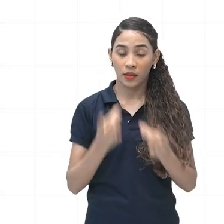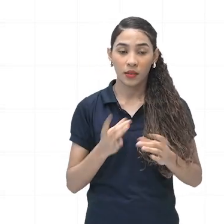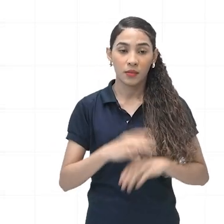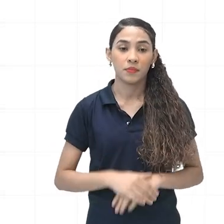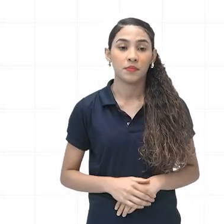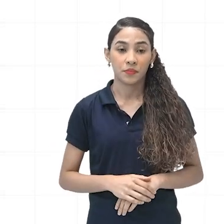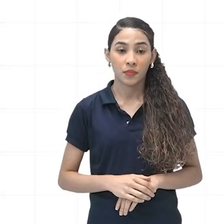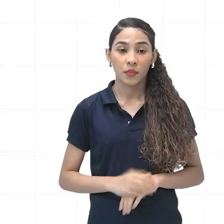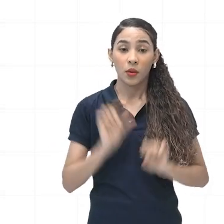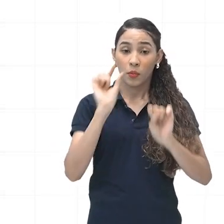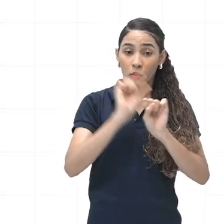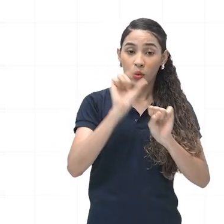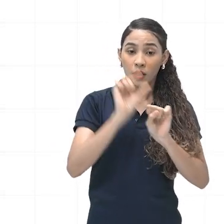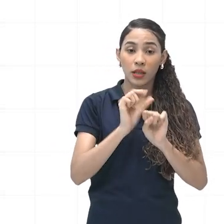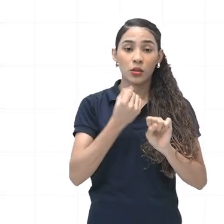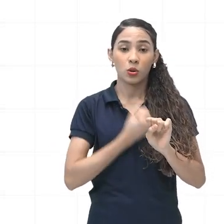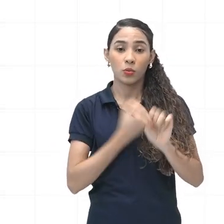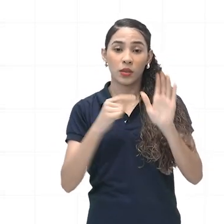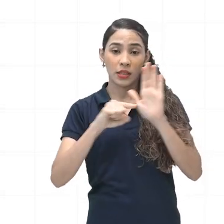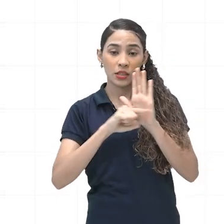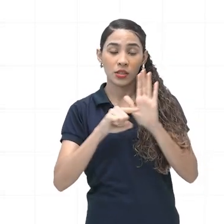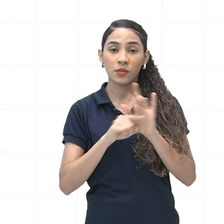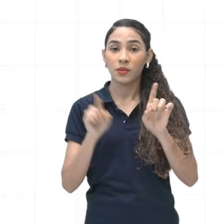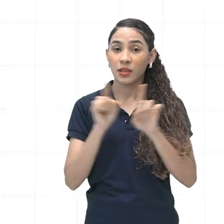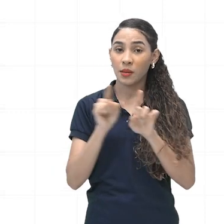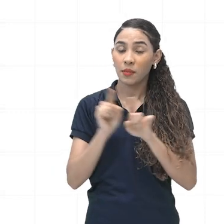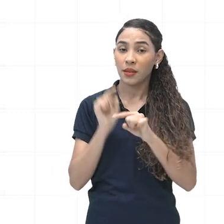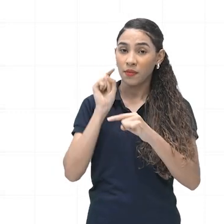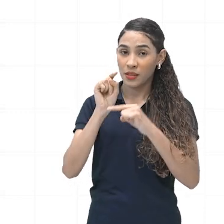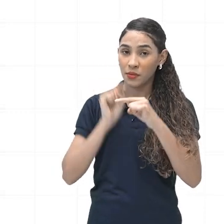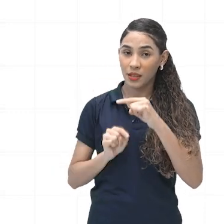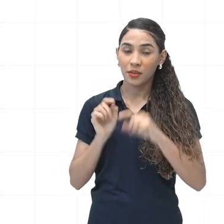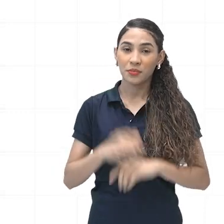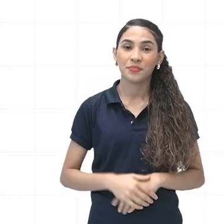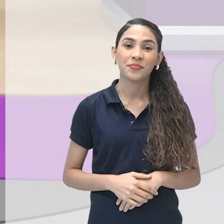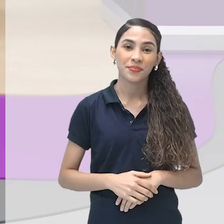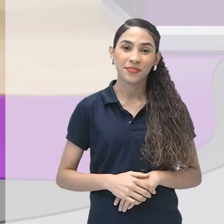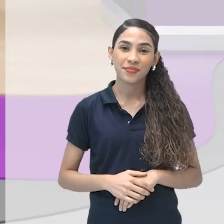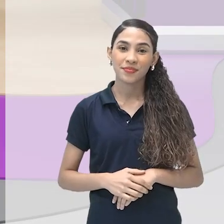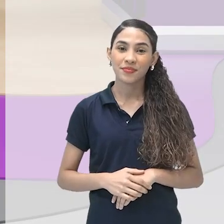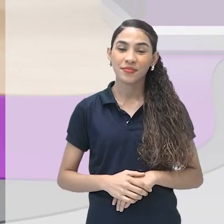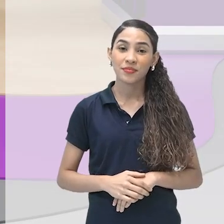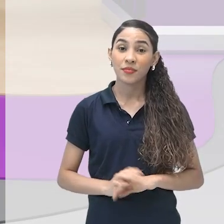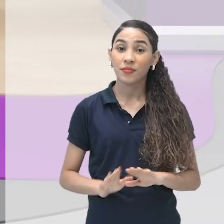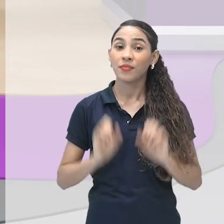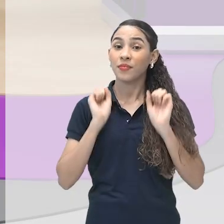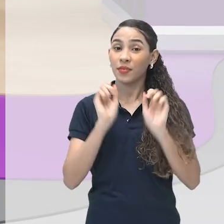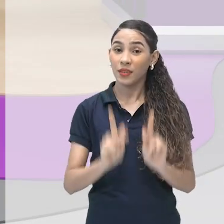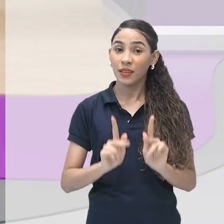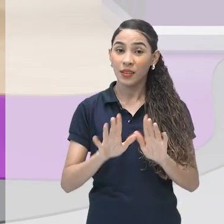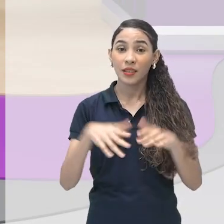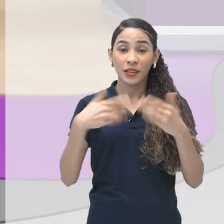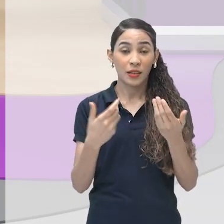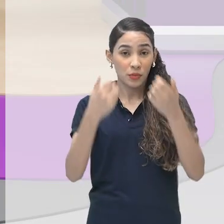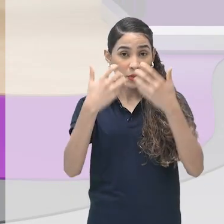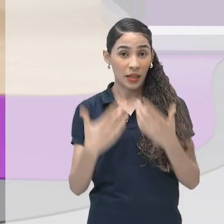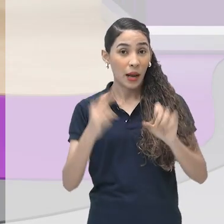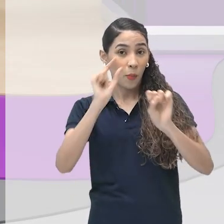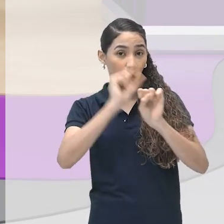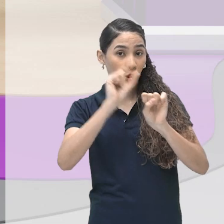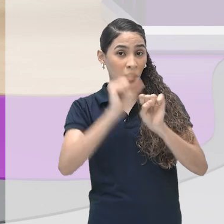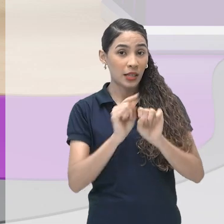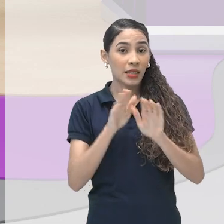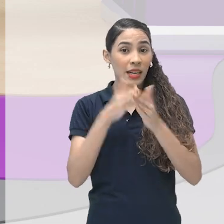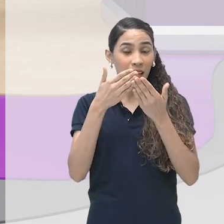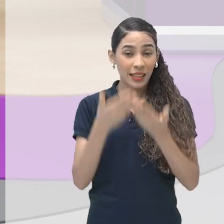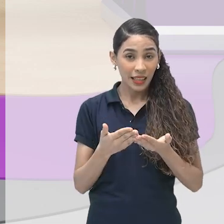detalhamento, potências com expoentes negativos e fracionários. Muito bem, vamos falar sobre potência. Então,